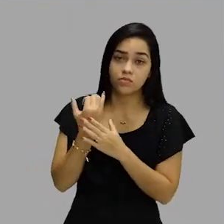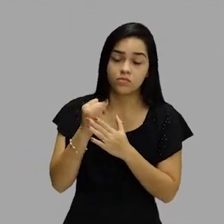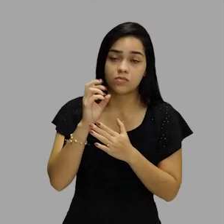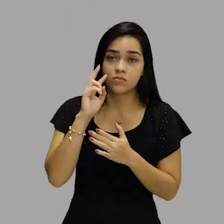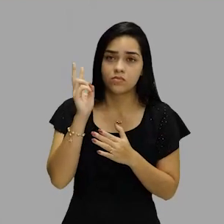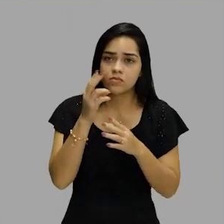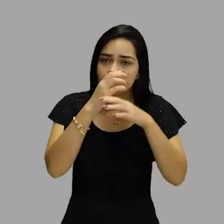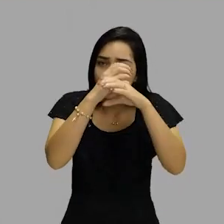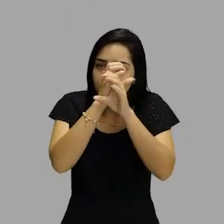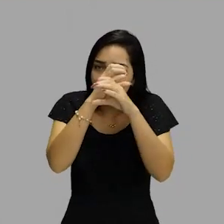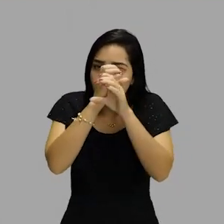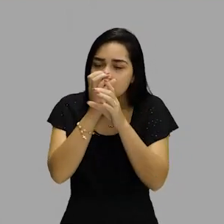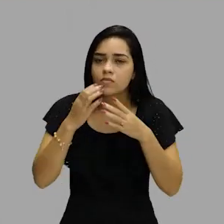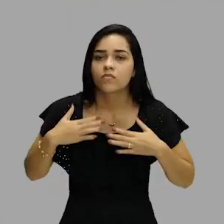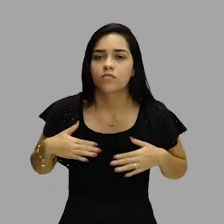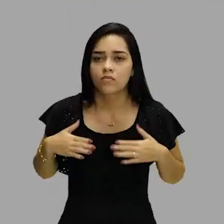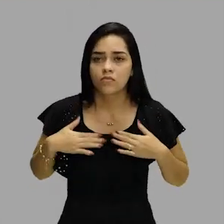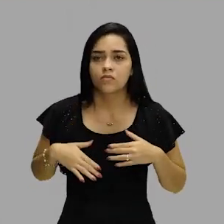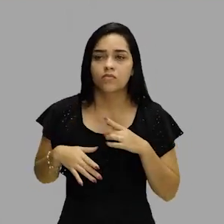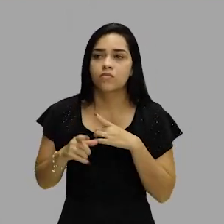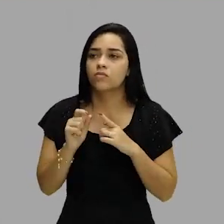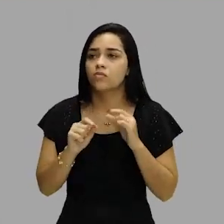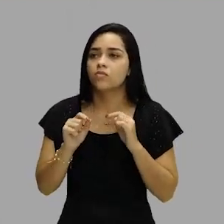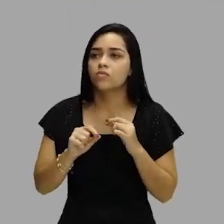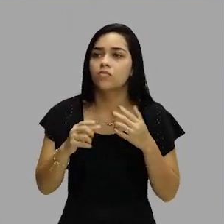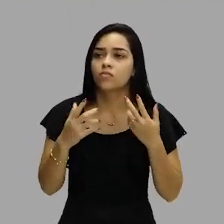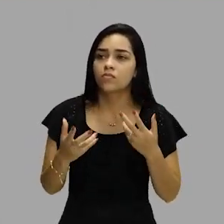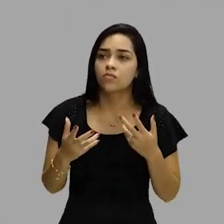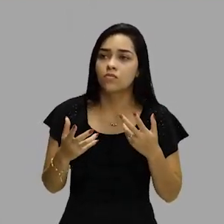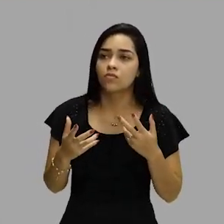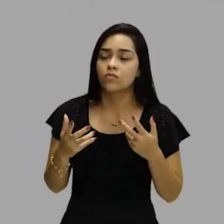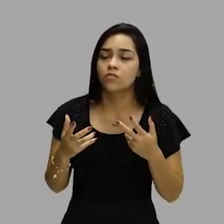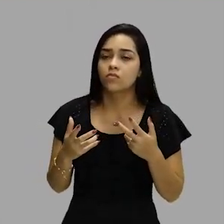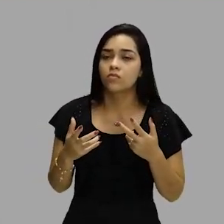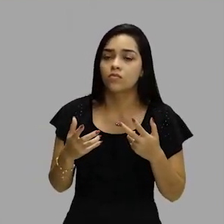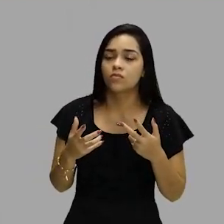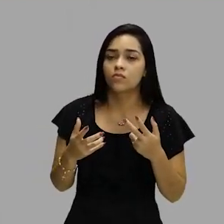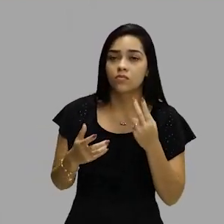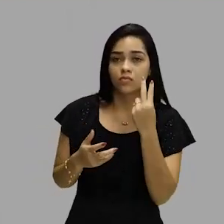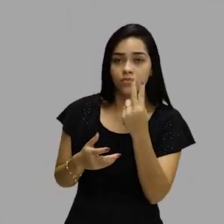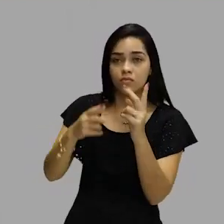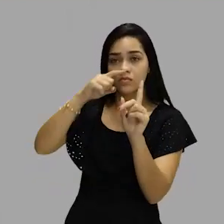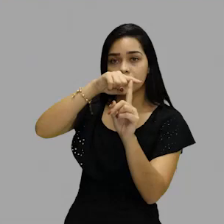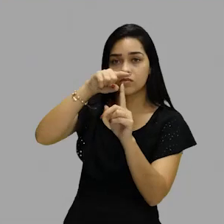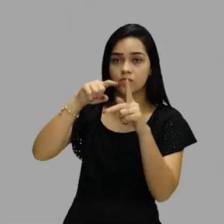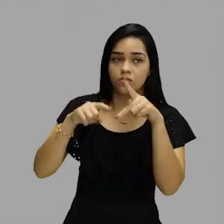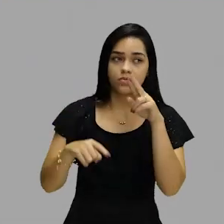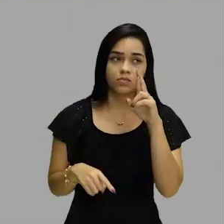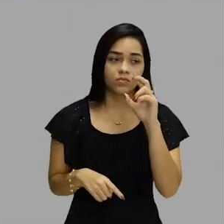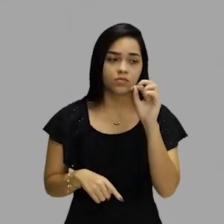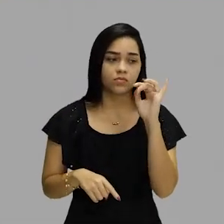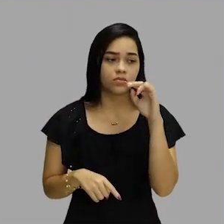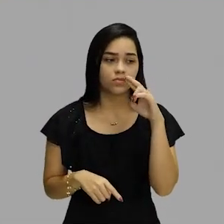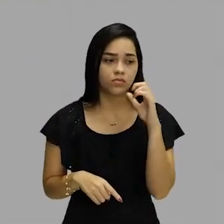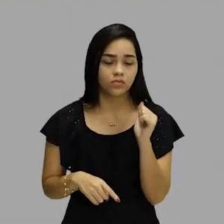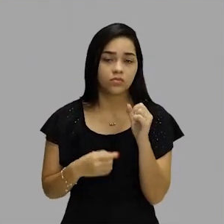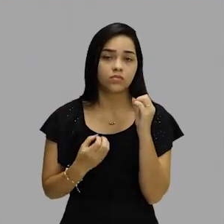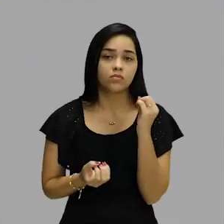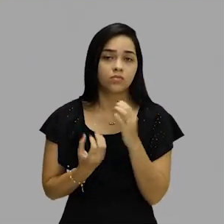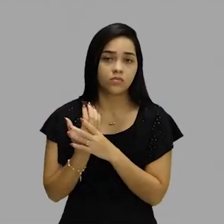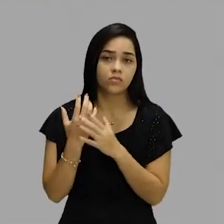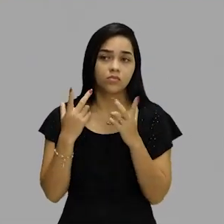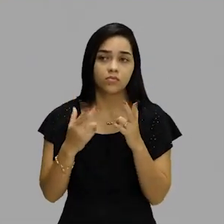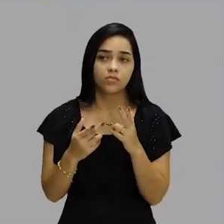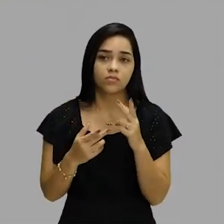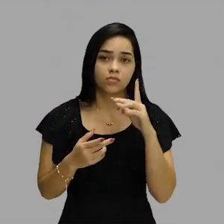olhar no microscópio com calma, elas são formadas por dois tipos de proteínas que estão ali formando como se